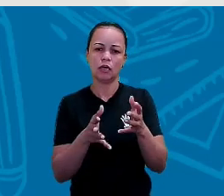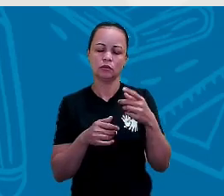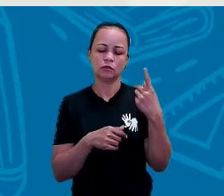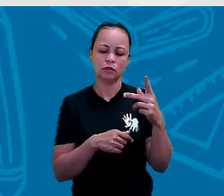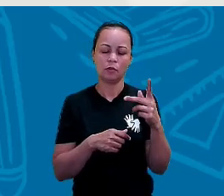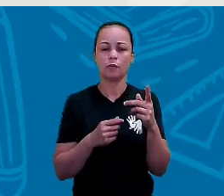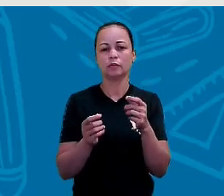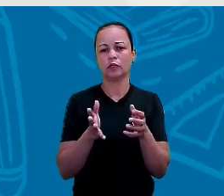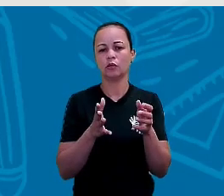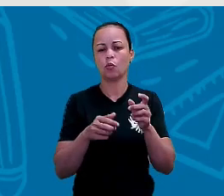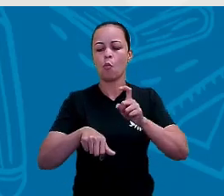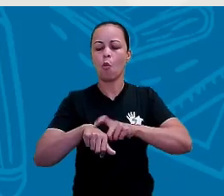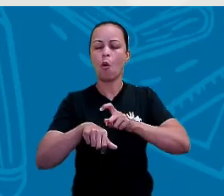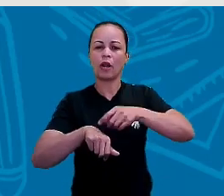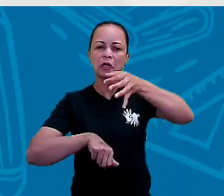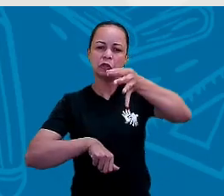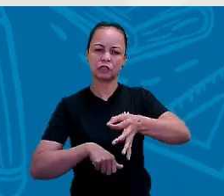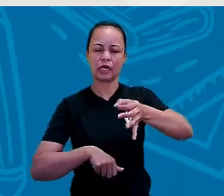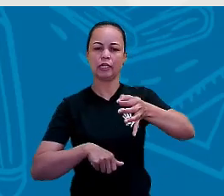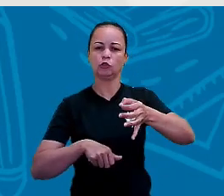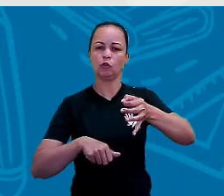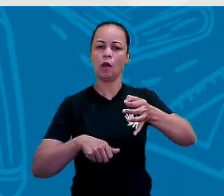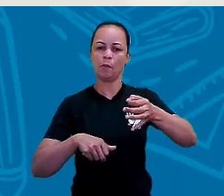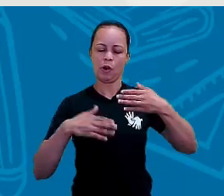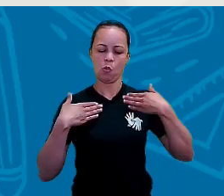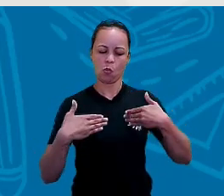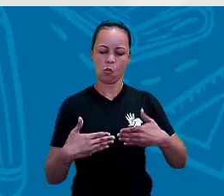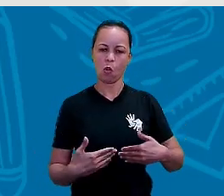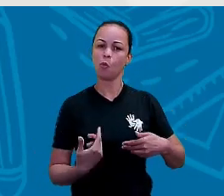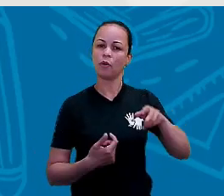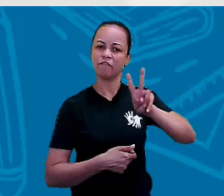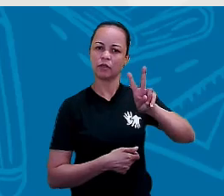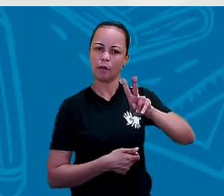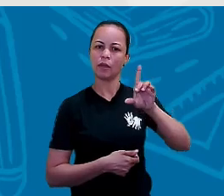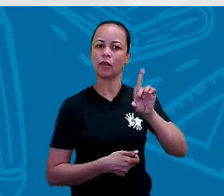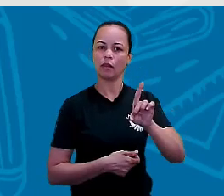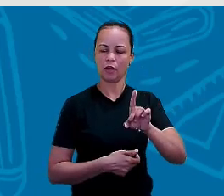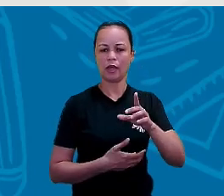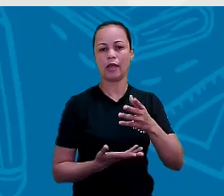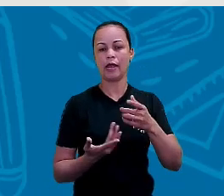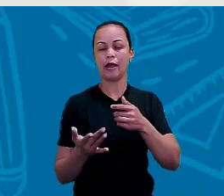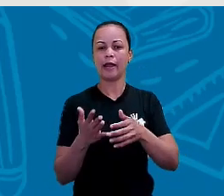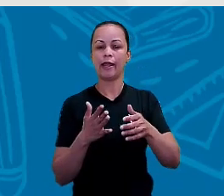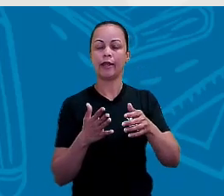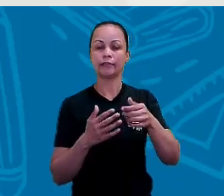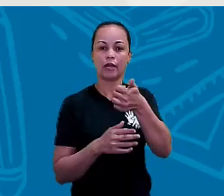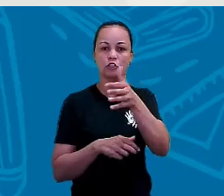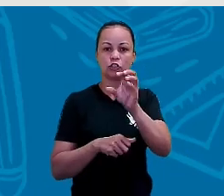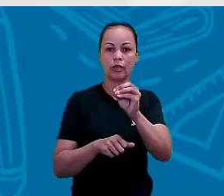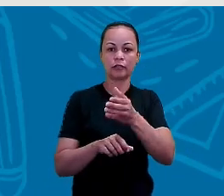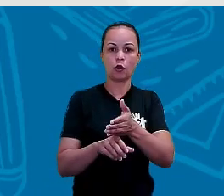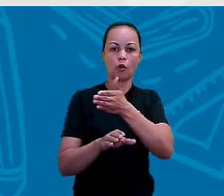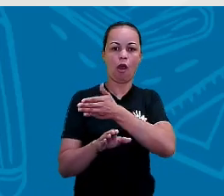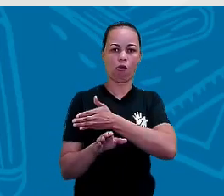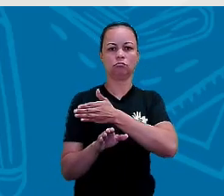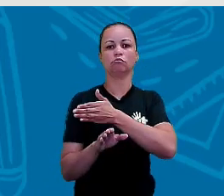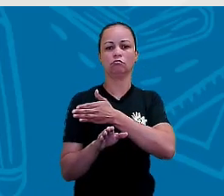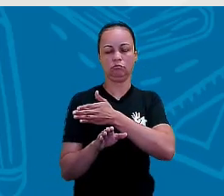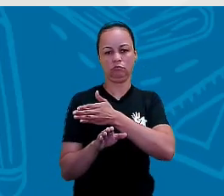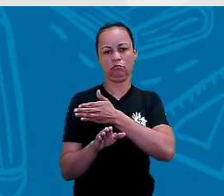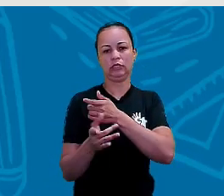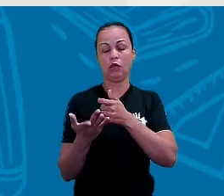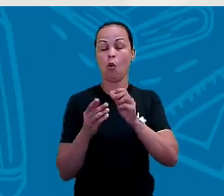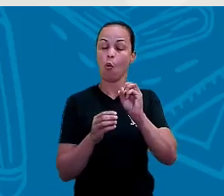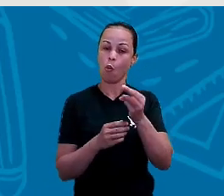nossa vitamina D é das 10 horas da manhã para trás, tá certo? Ou então das 4 horas da